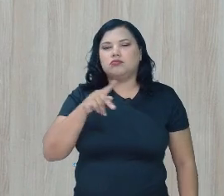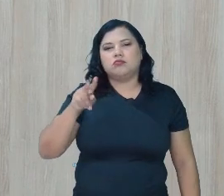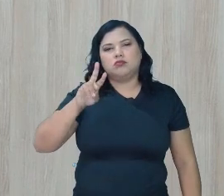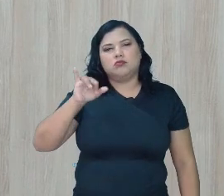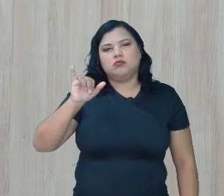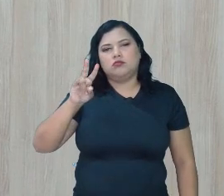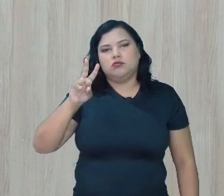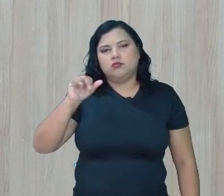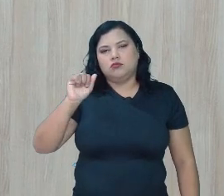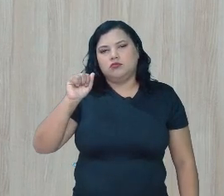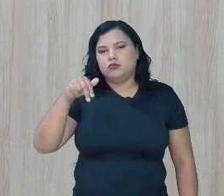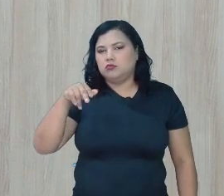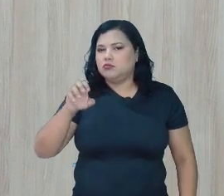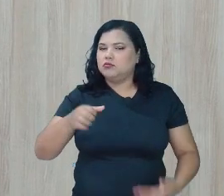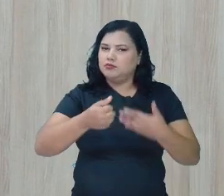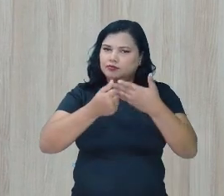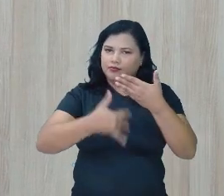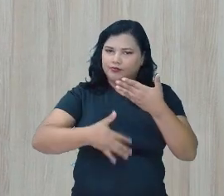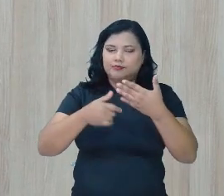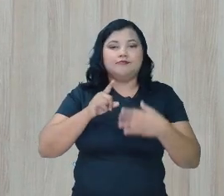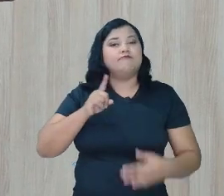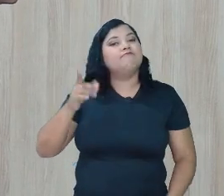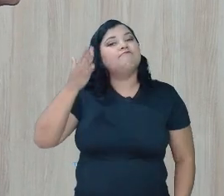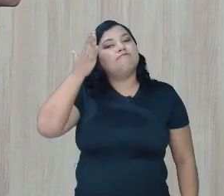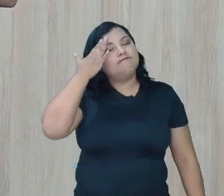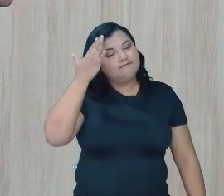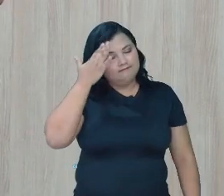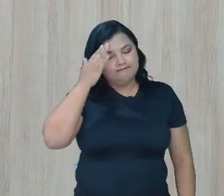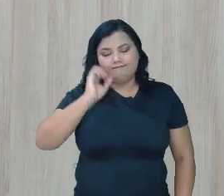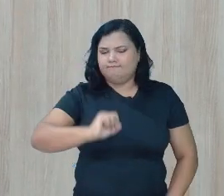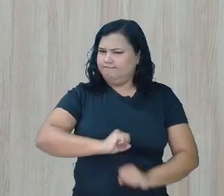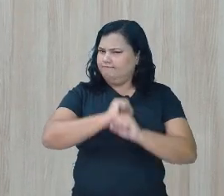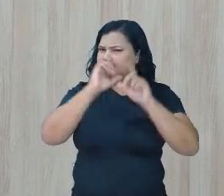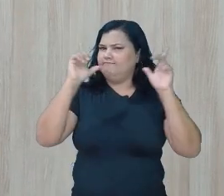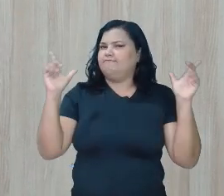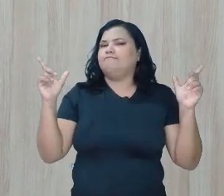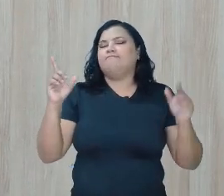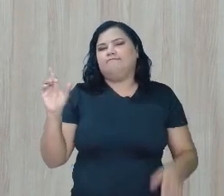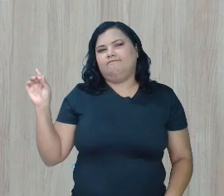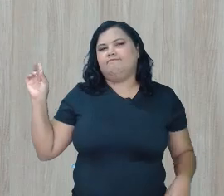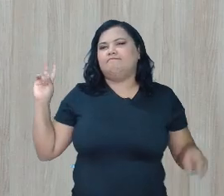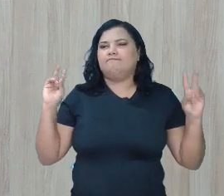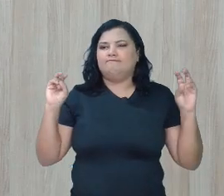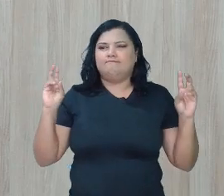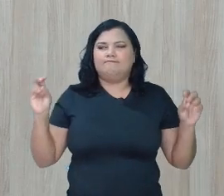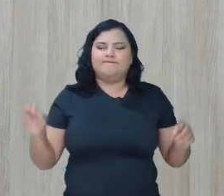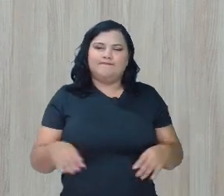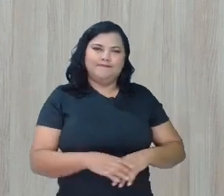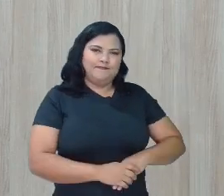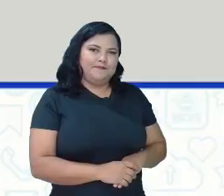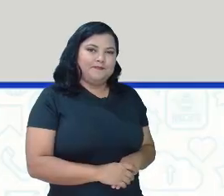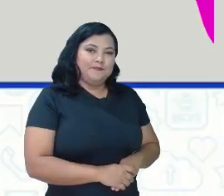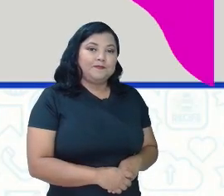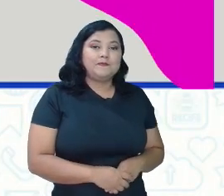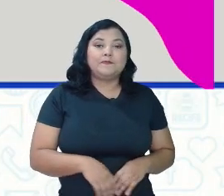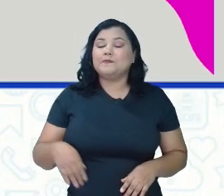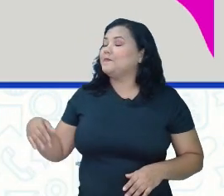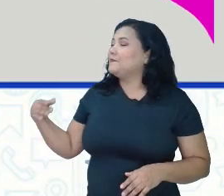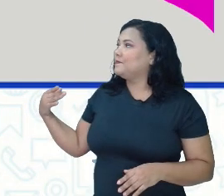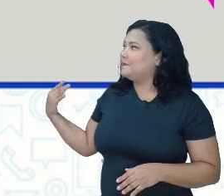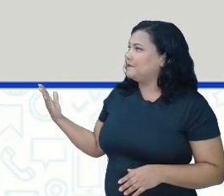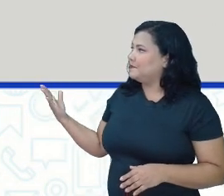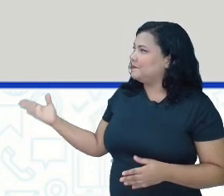história em quadrinhos japonesa, tá certo? Essa palavra surgiu